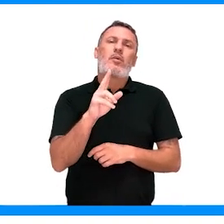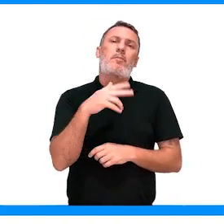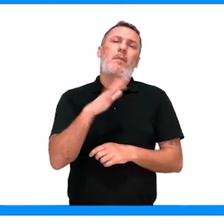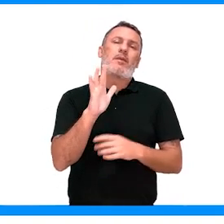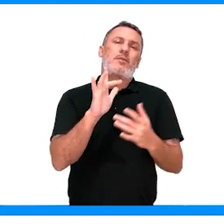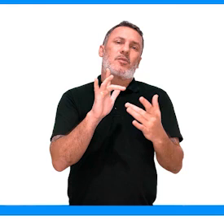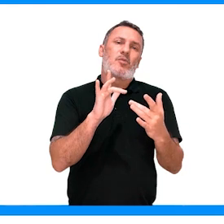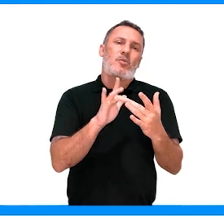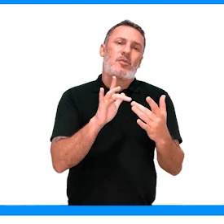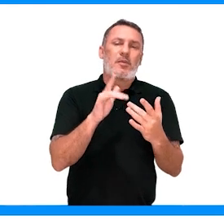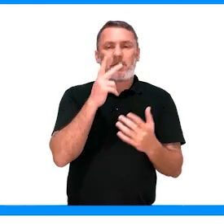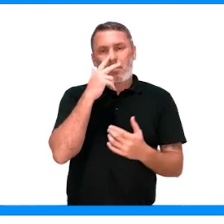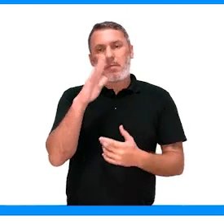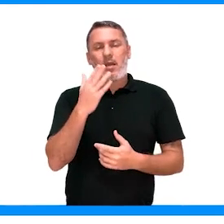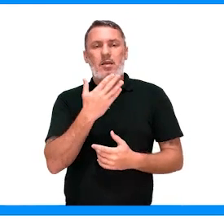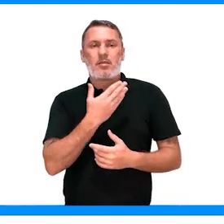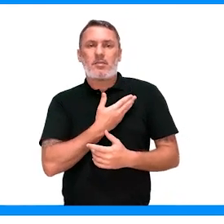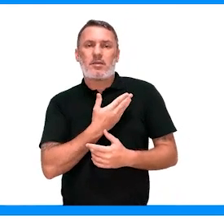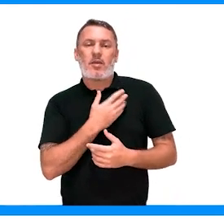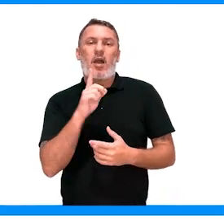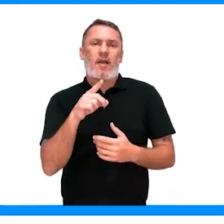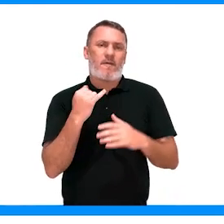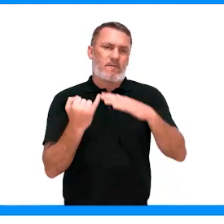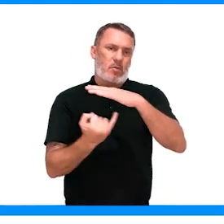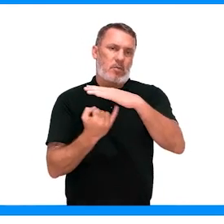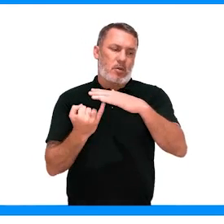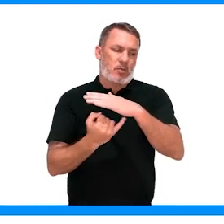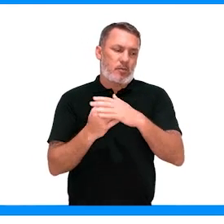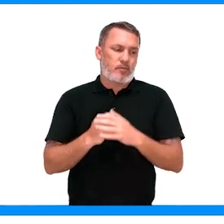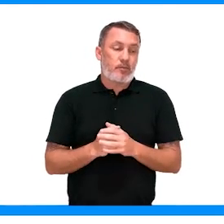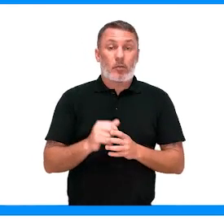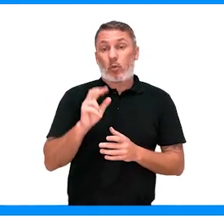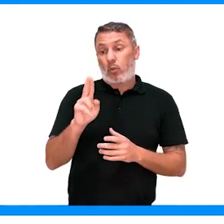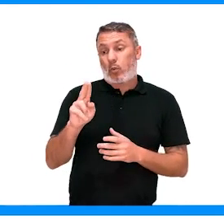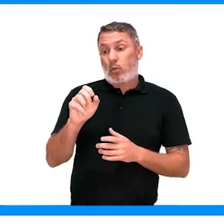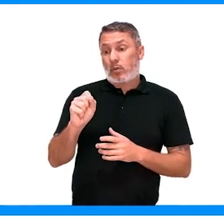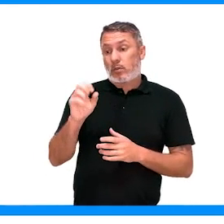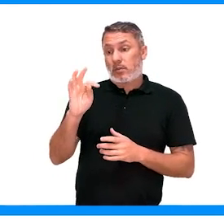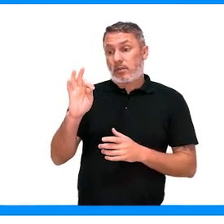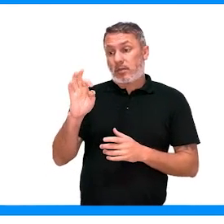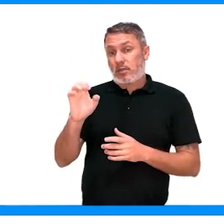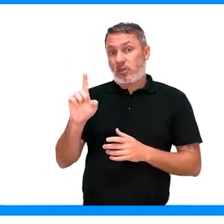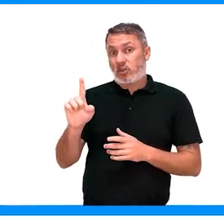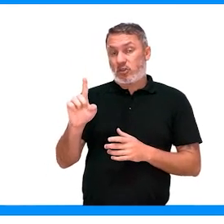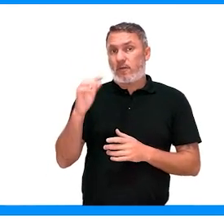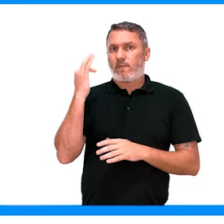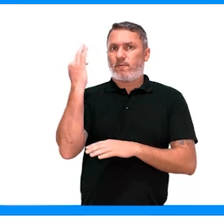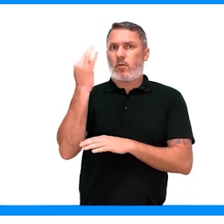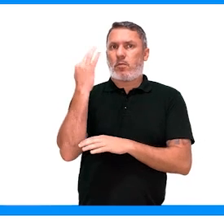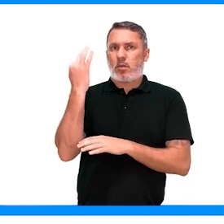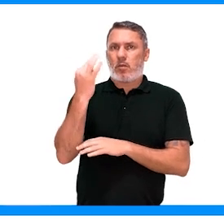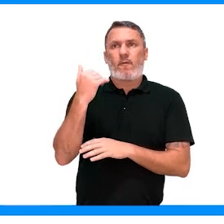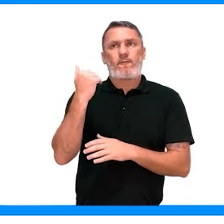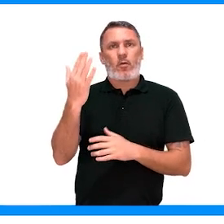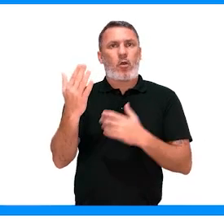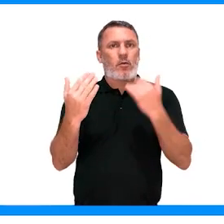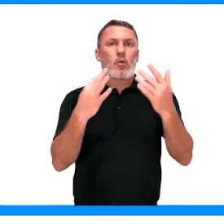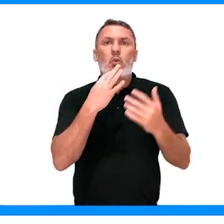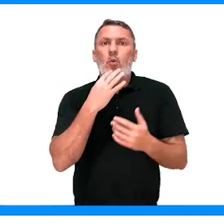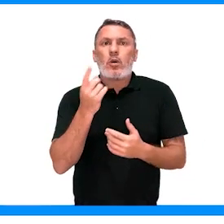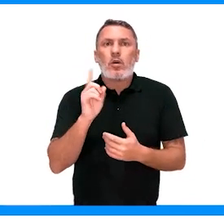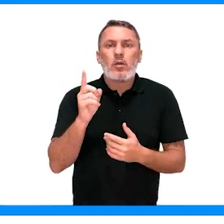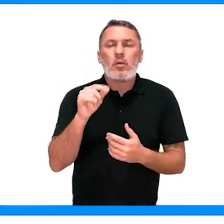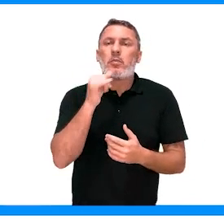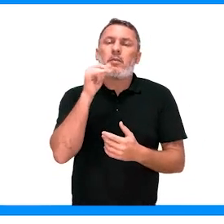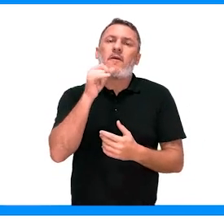mais próxima, né? Mais de amigo, mais informal. E o usted é a linguagem formal. Você vai tratar com